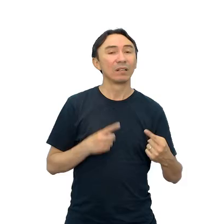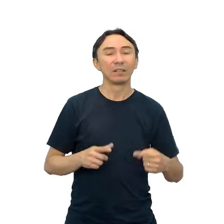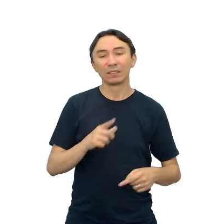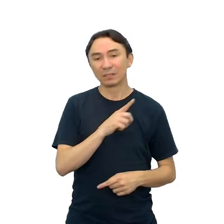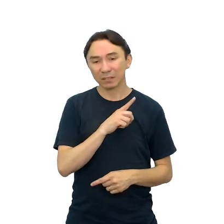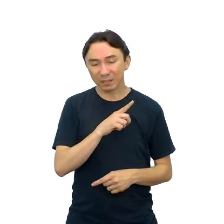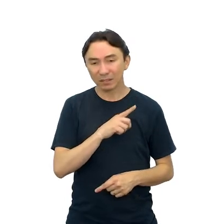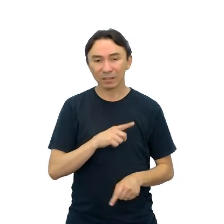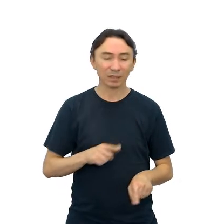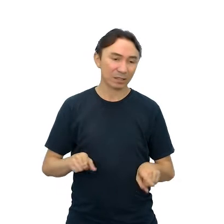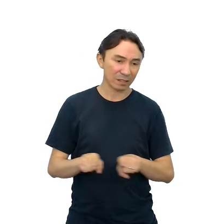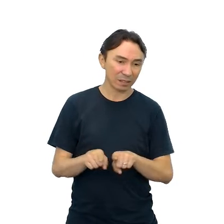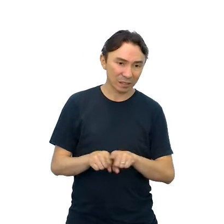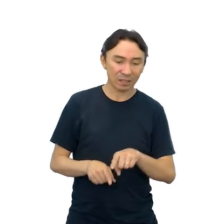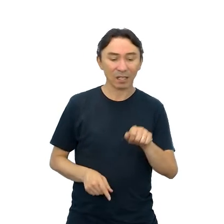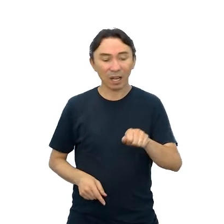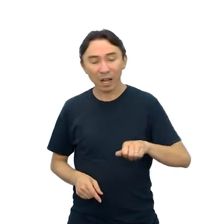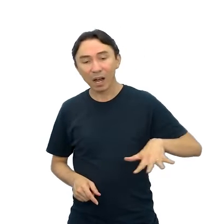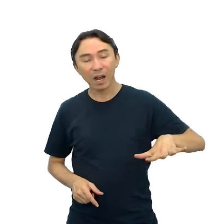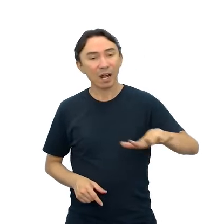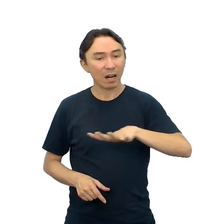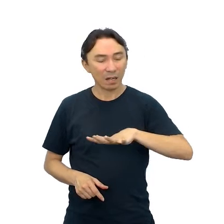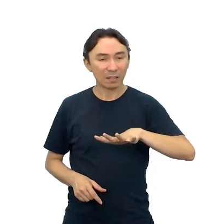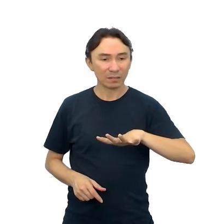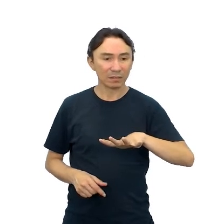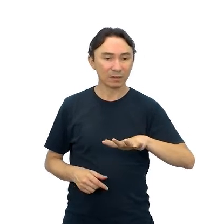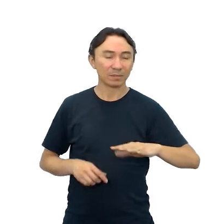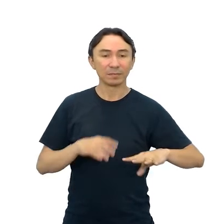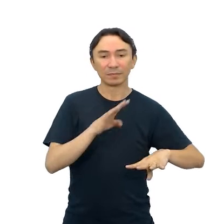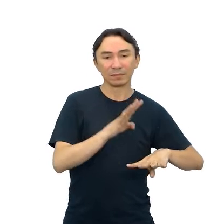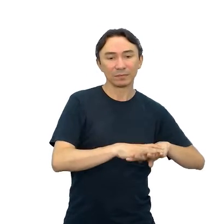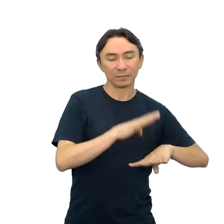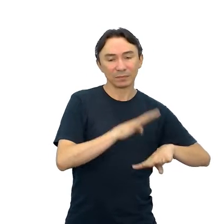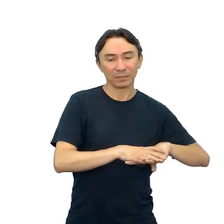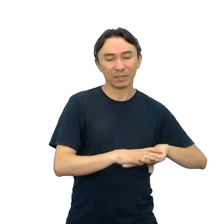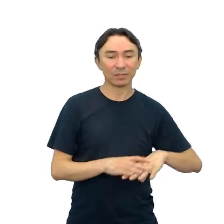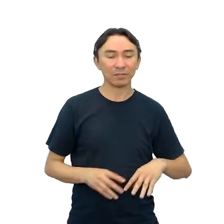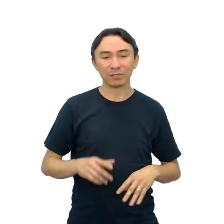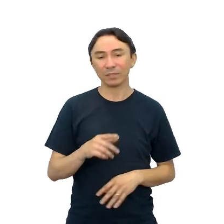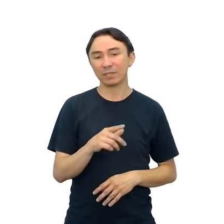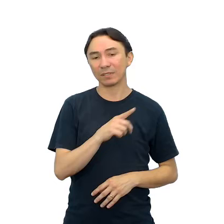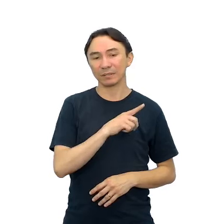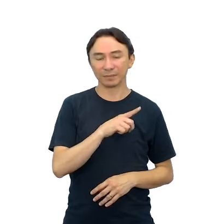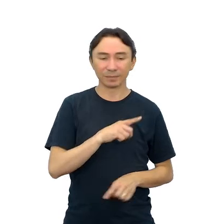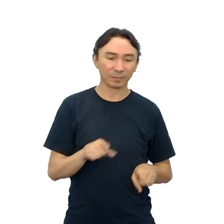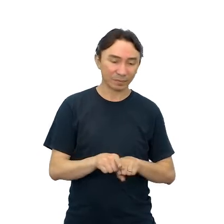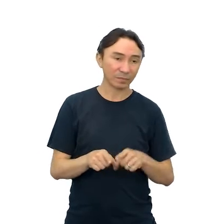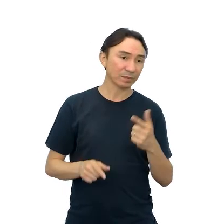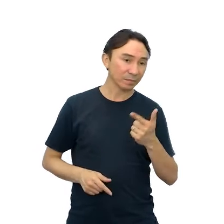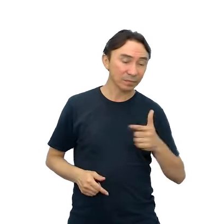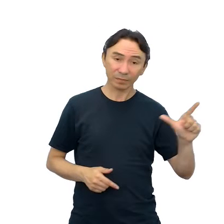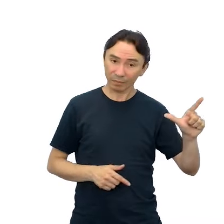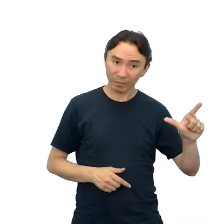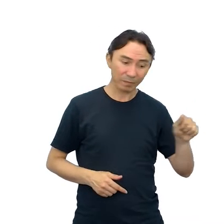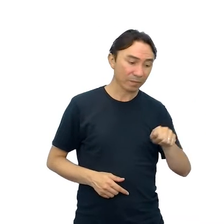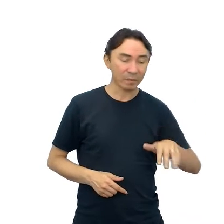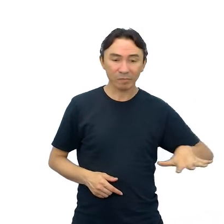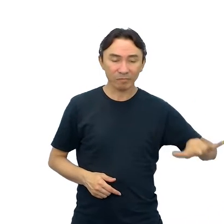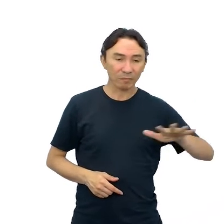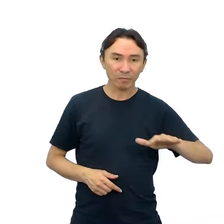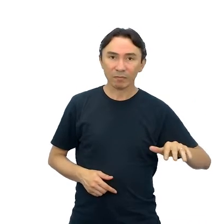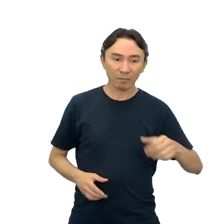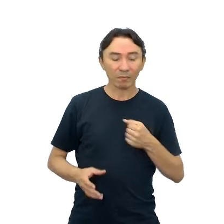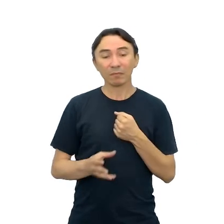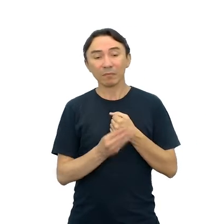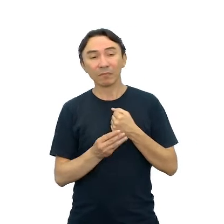tanto das áreas de matemática como das outras áreas de conhecimento, né, perguntando a